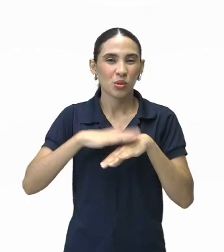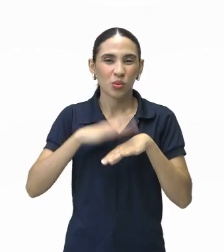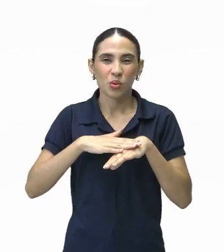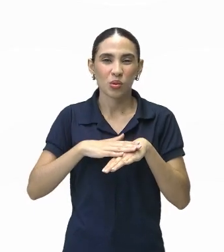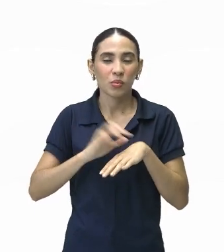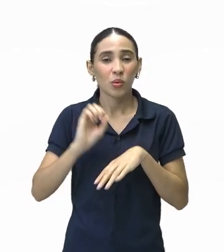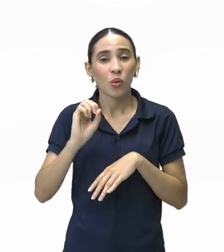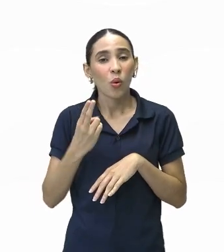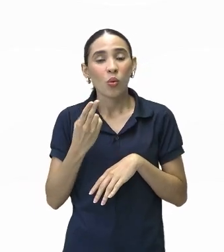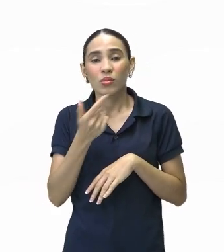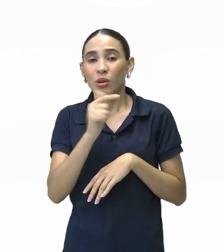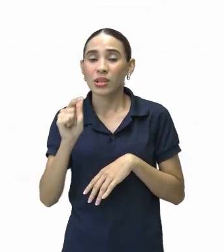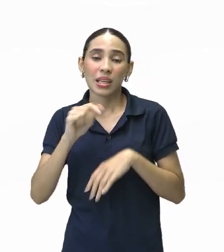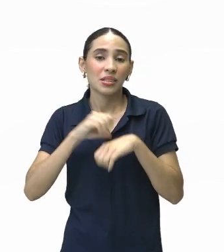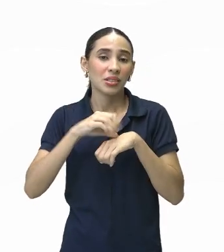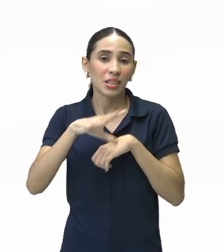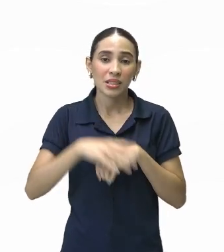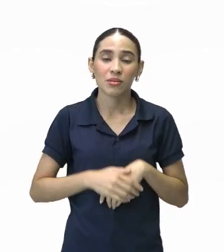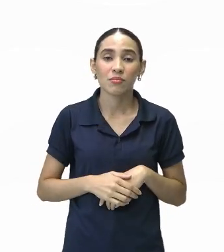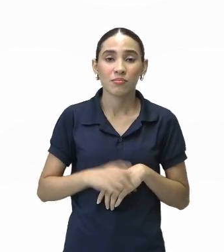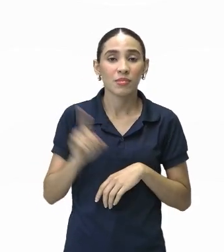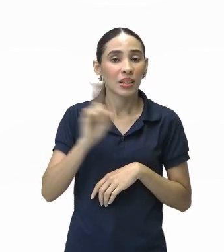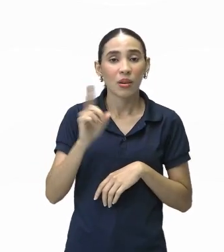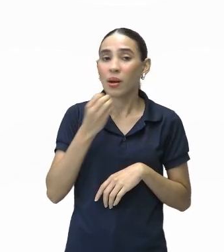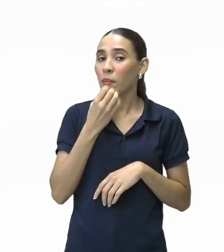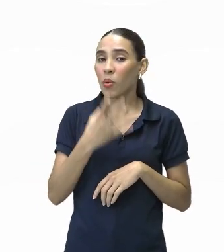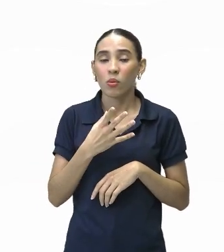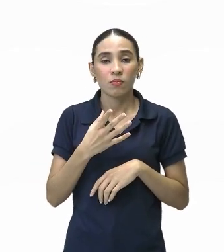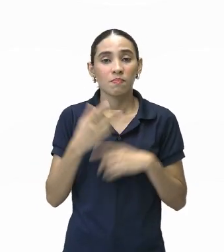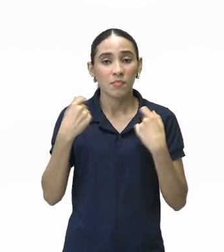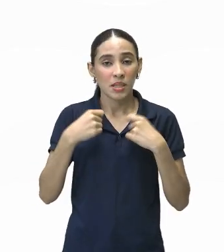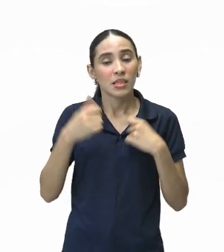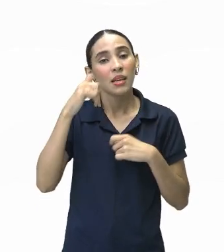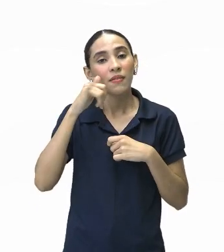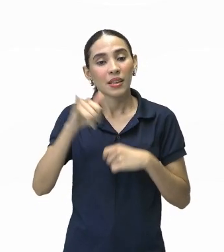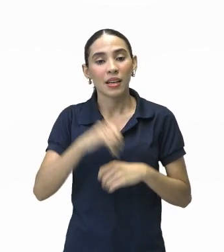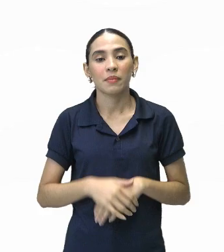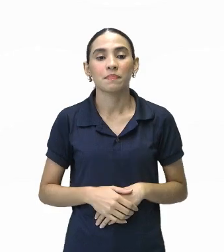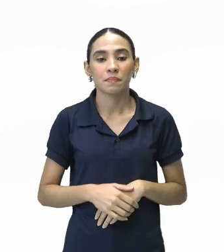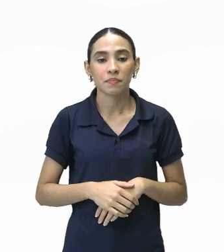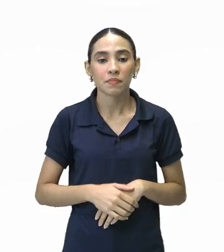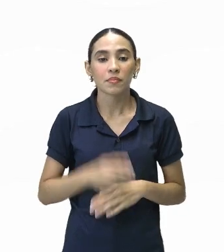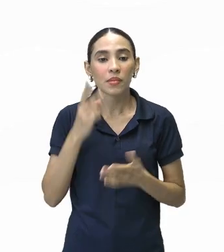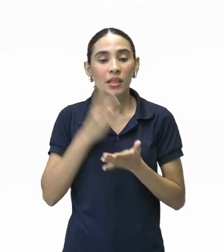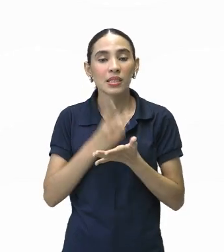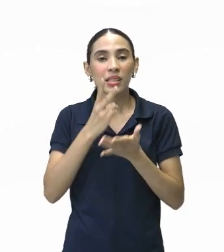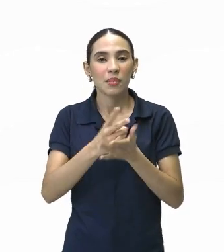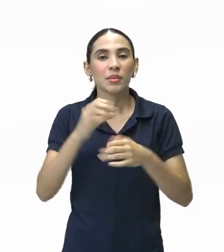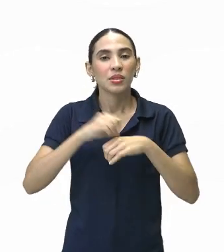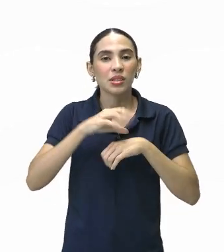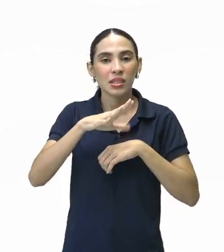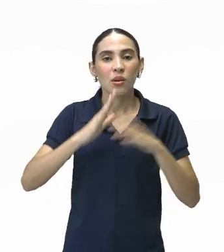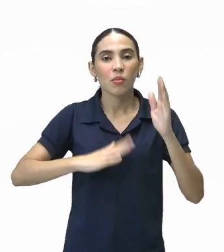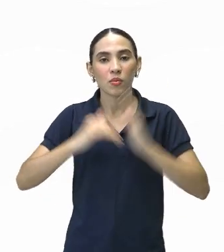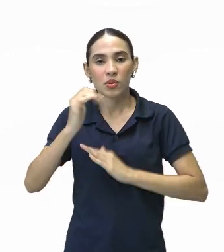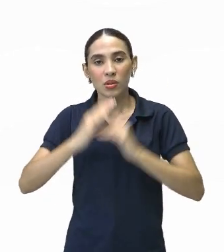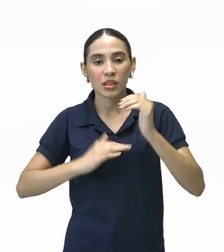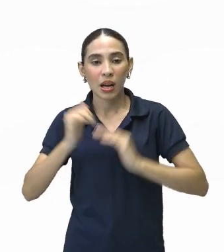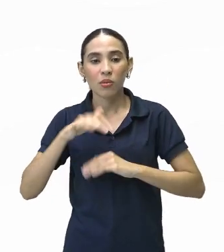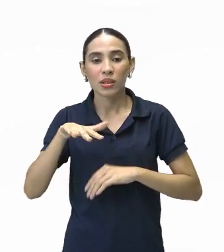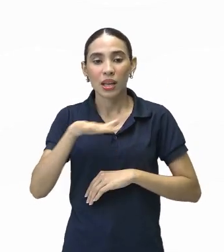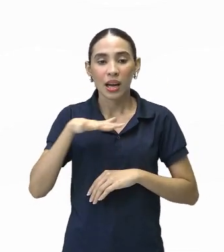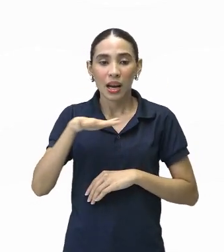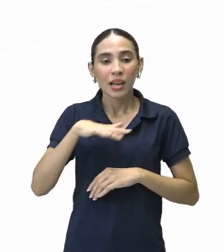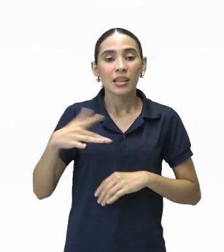própria ou sem indicação, não pode ocorrer, né? Sempre tem a indicação de um profissional da